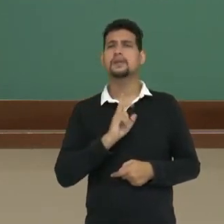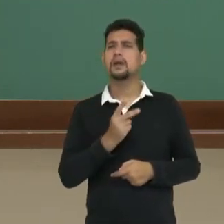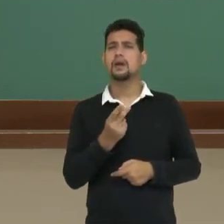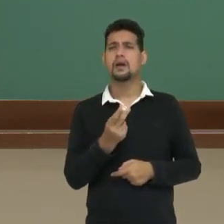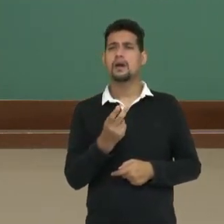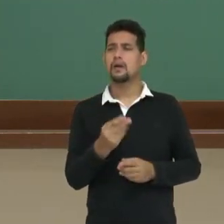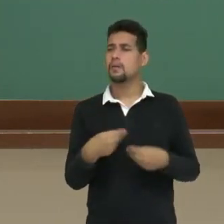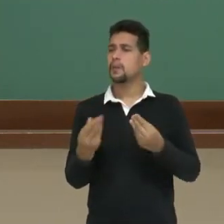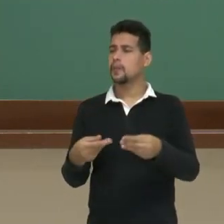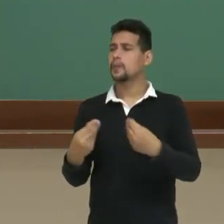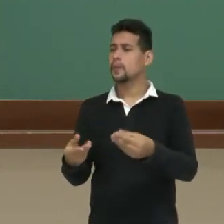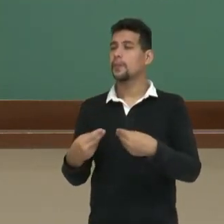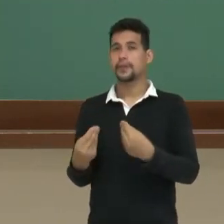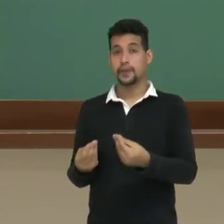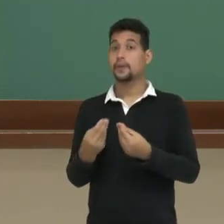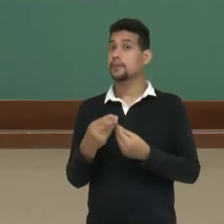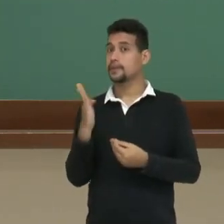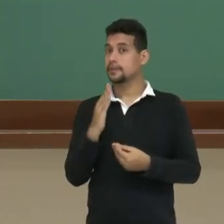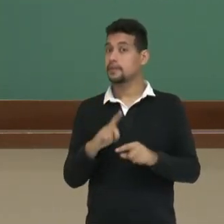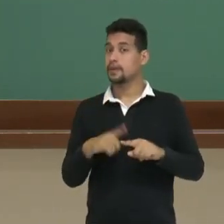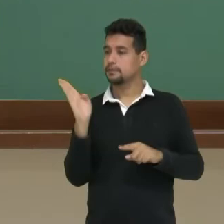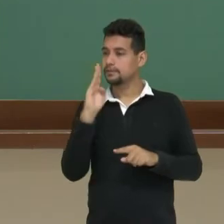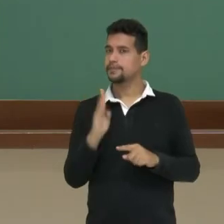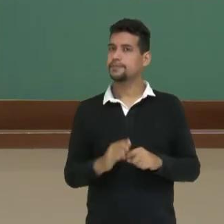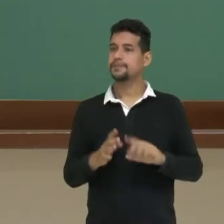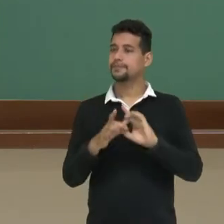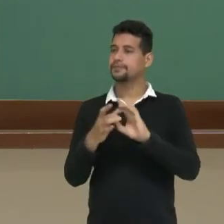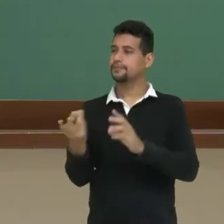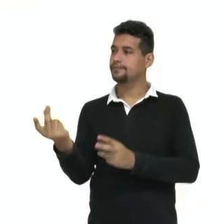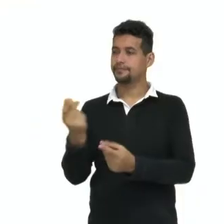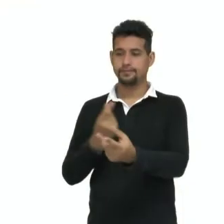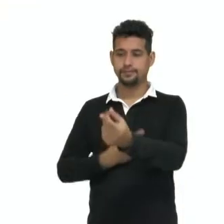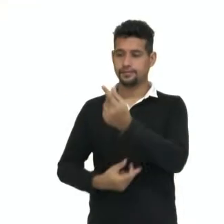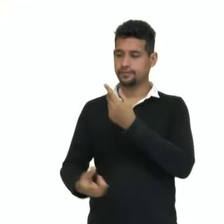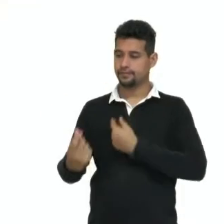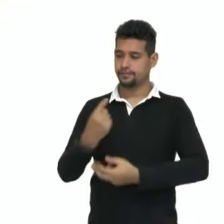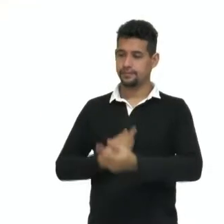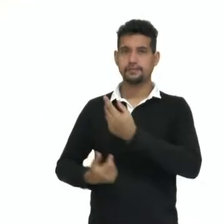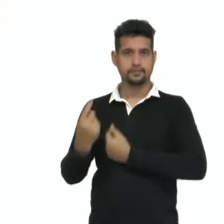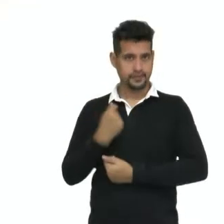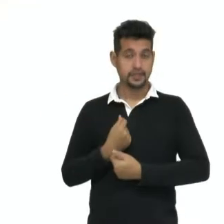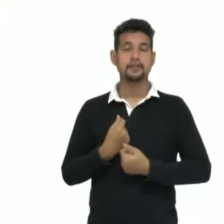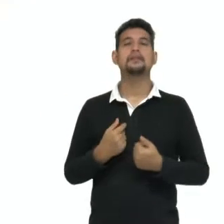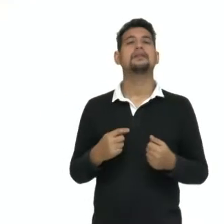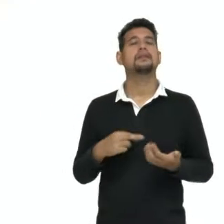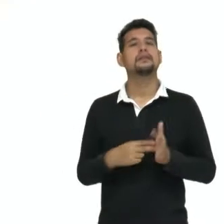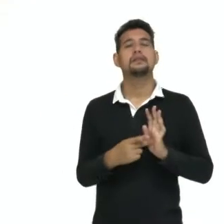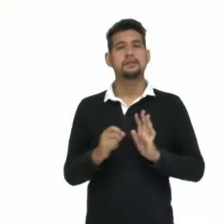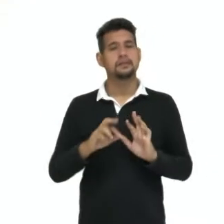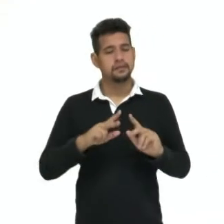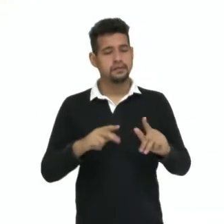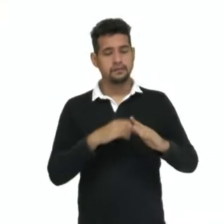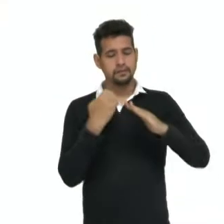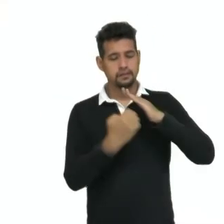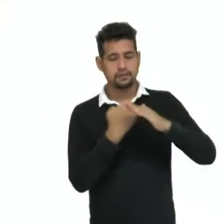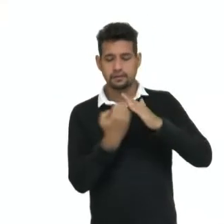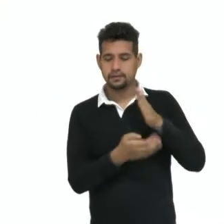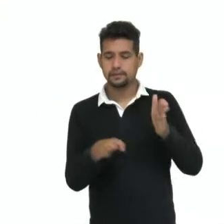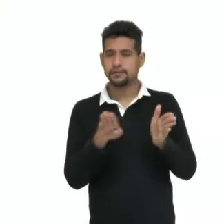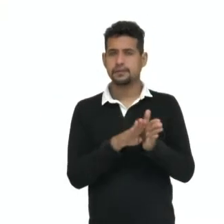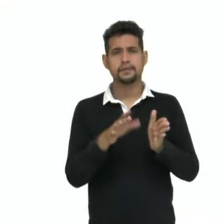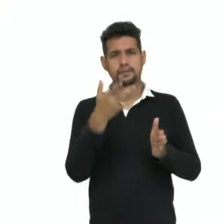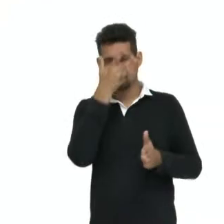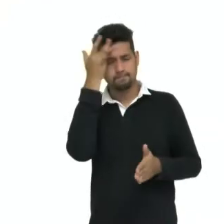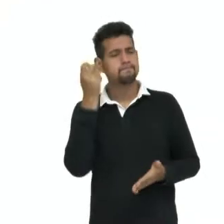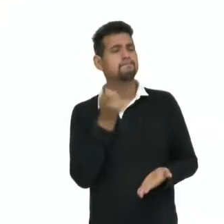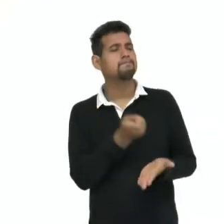Brasil e, em troca, o Brasil vai incentivar também a entrada de capital estrangeiro para o território nacional, que viessem outras empresas, que viessem investidores para